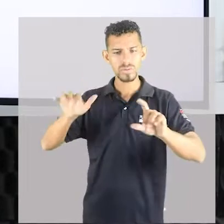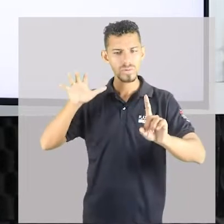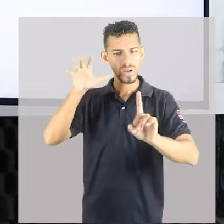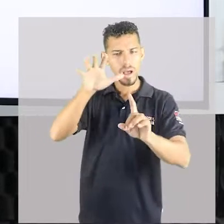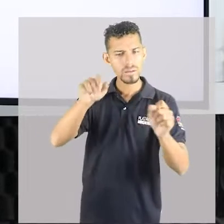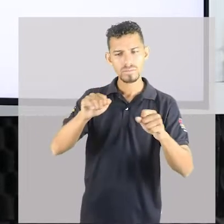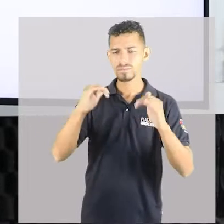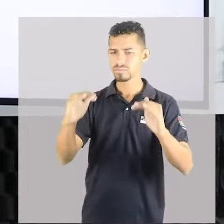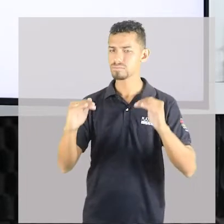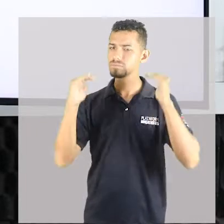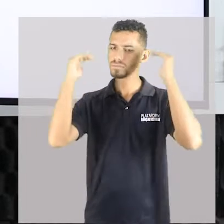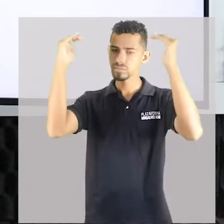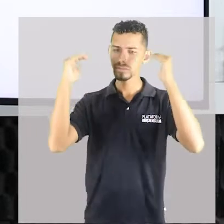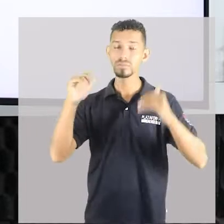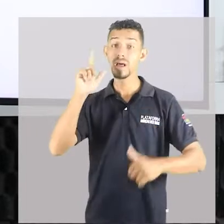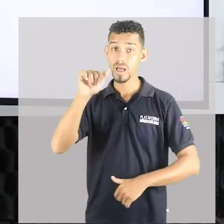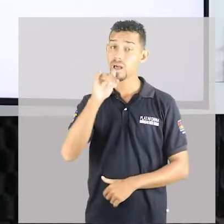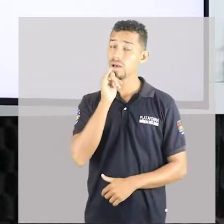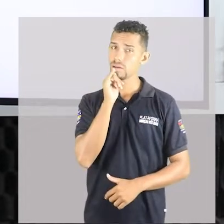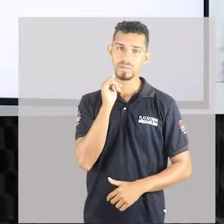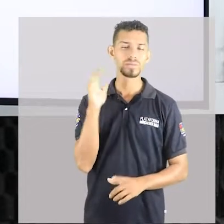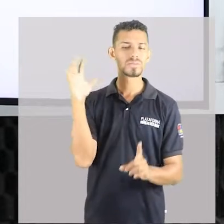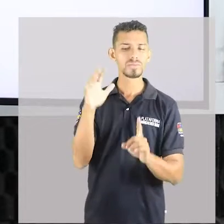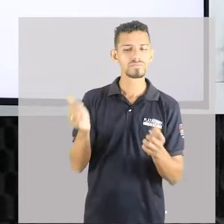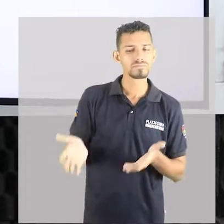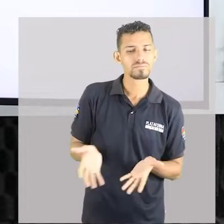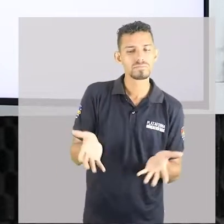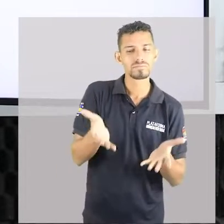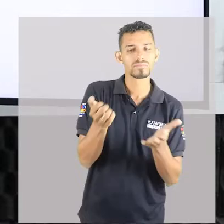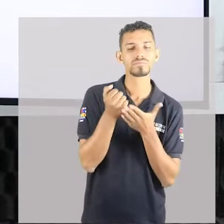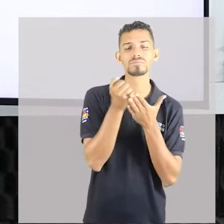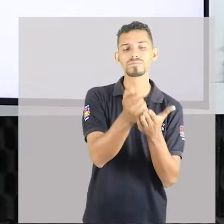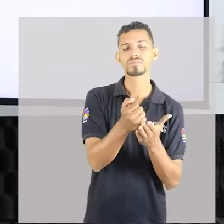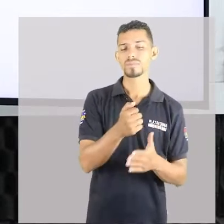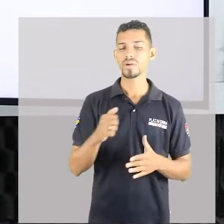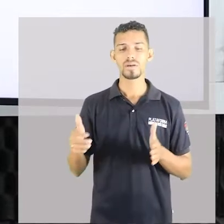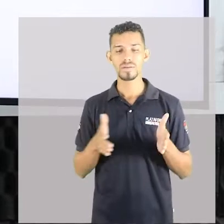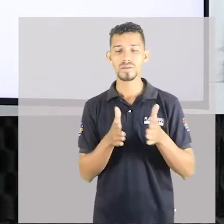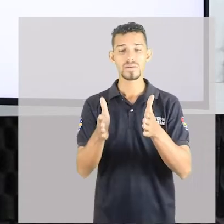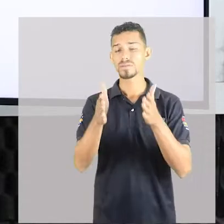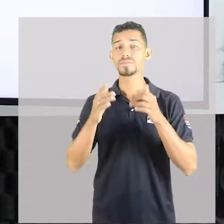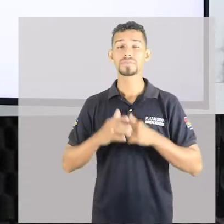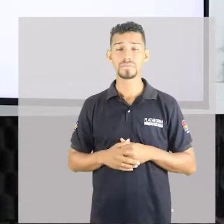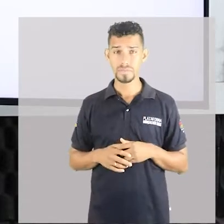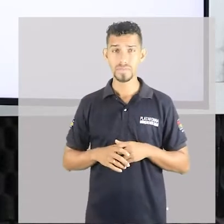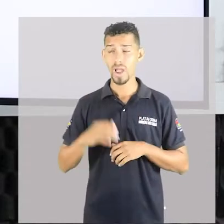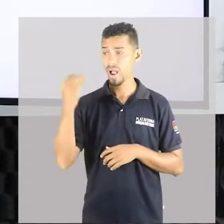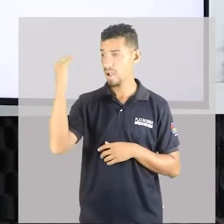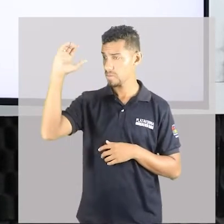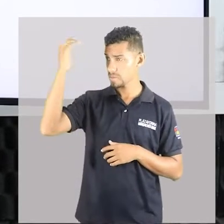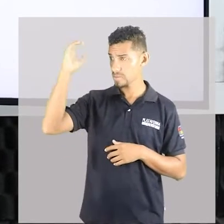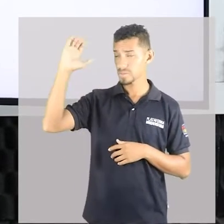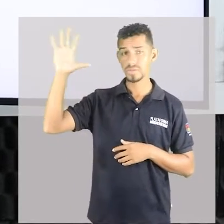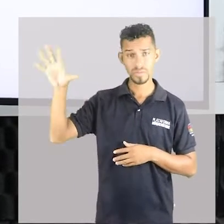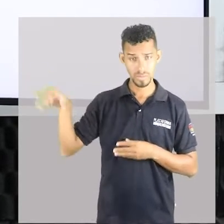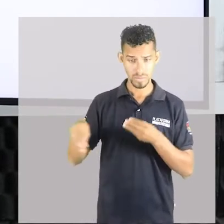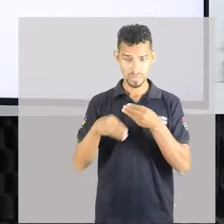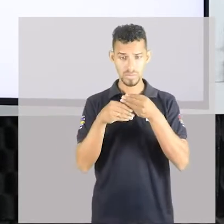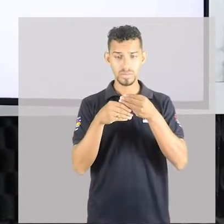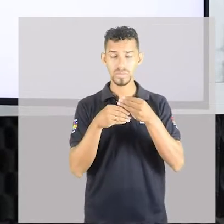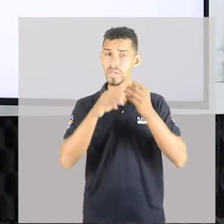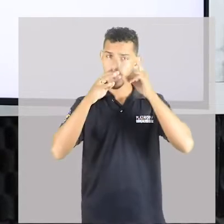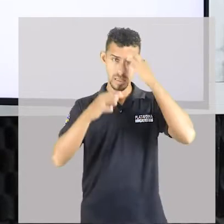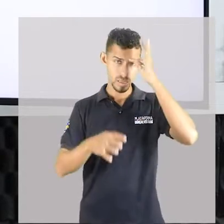estágio superior. E a sua tarefa é ajudar os povos inferiores a trilharem o mesmo caminho. Então, eles pegam a ciência, pegam